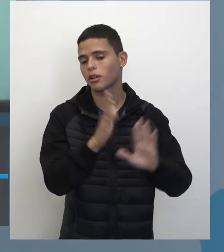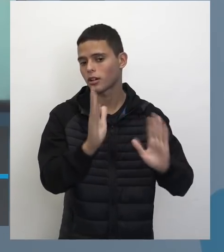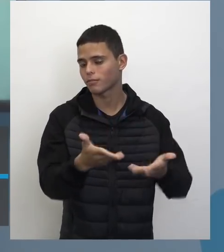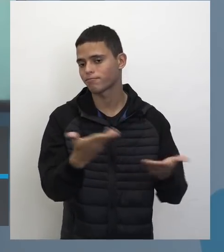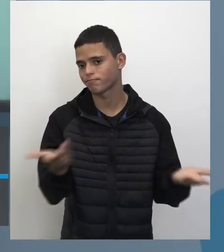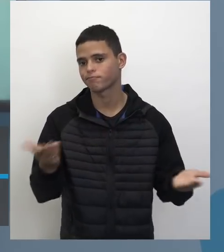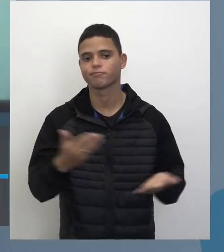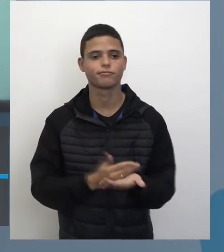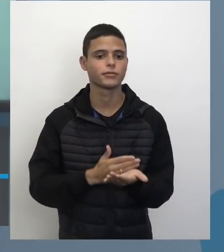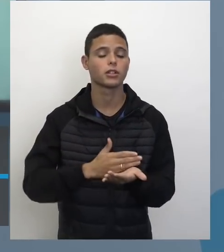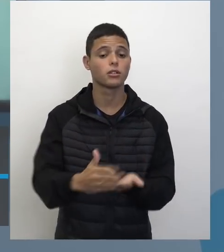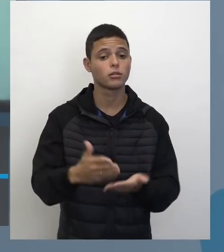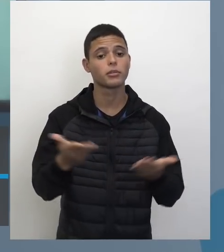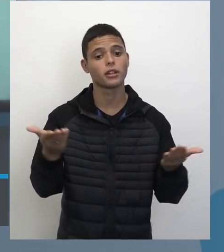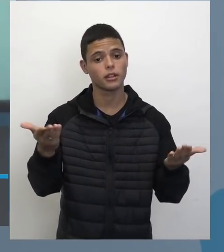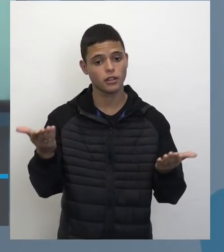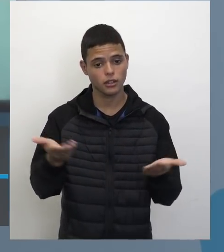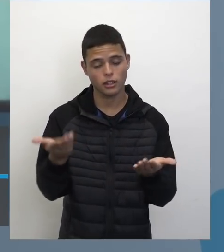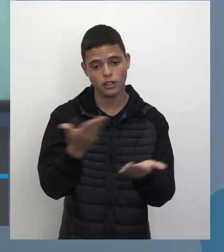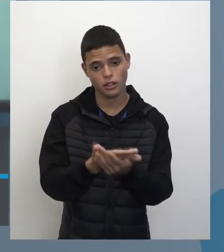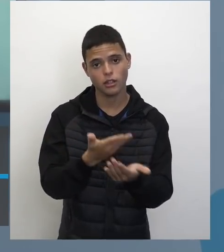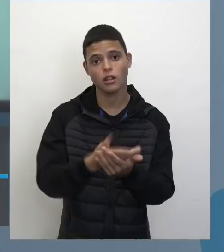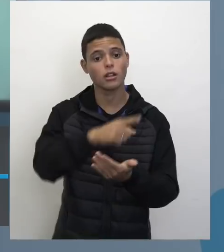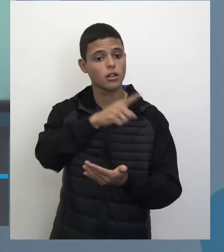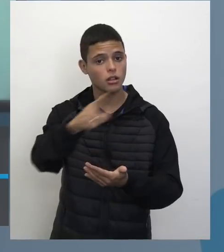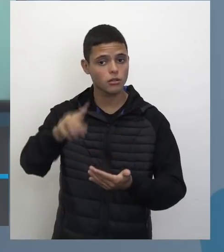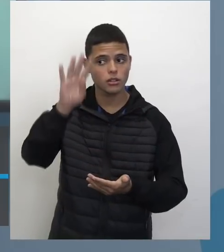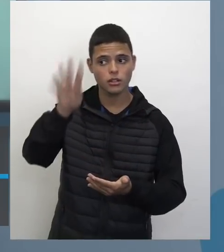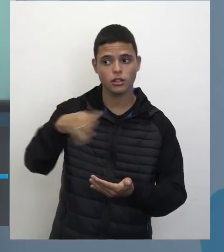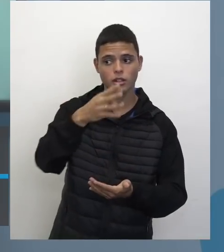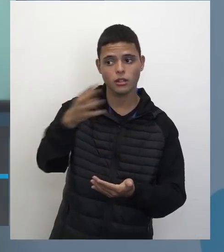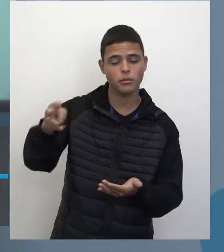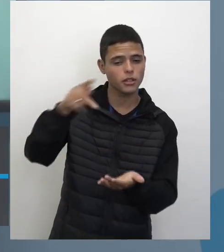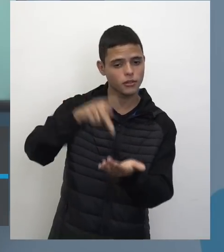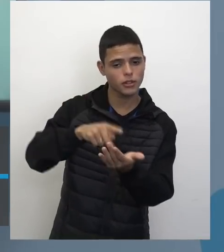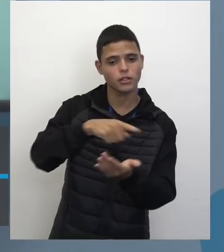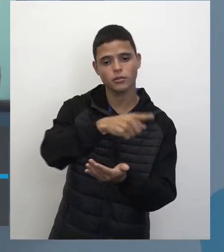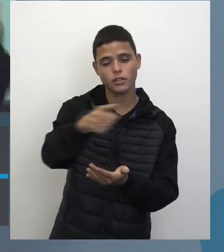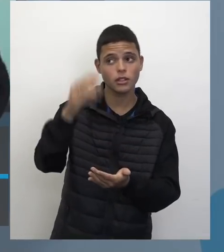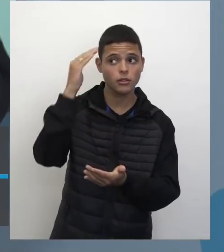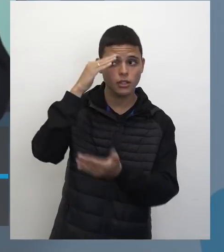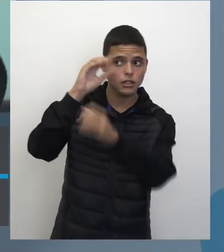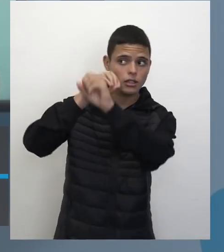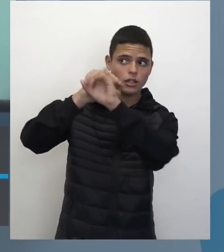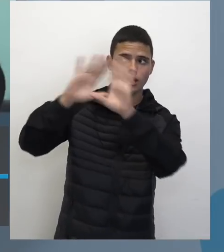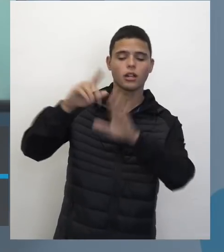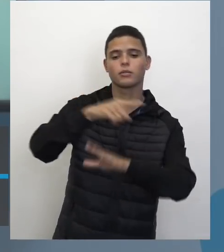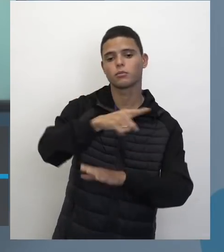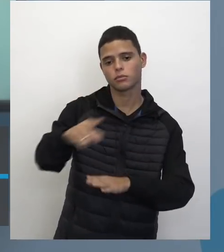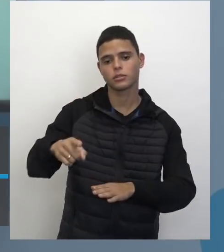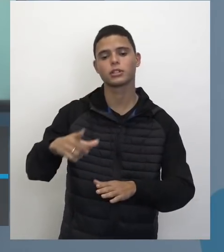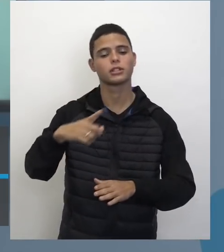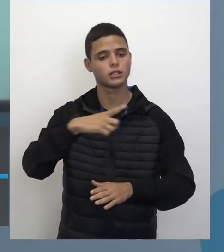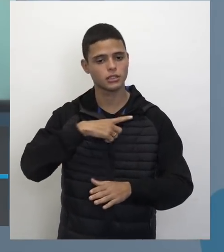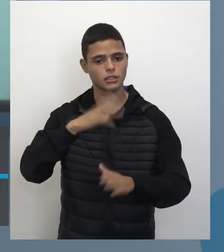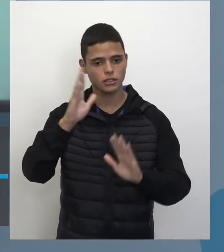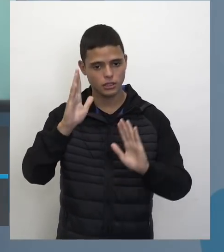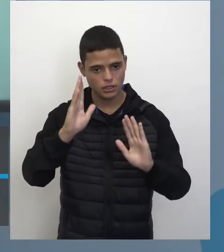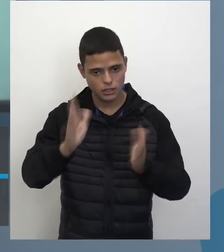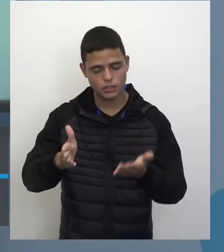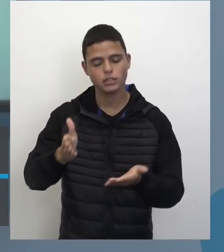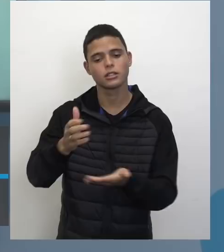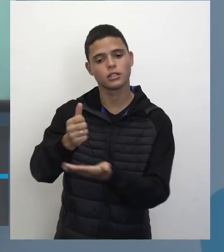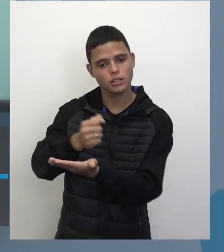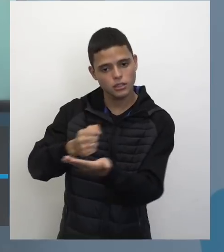vai entender o que é essa tabela da verdade, né? Porque vocês já tiveram aí um básico de programação, né? Na verdade,